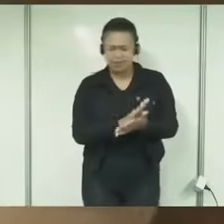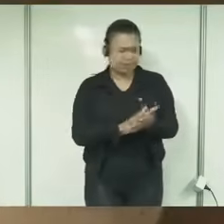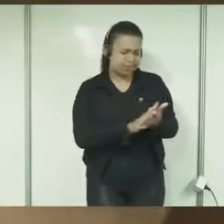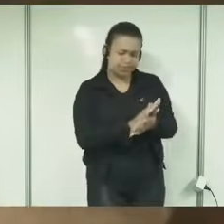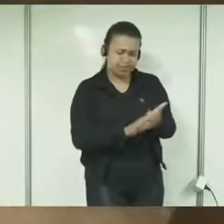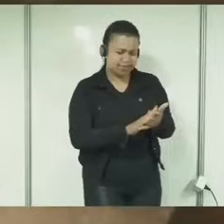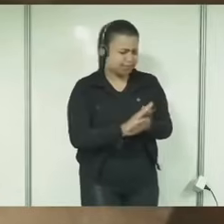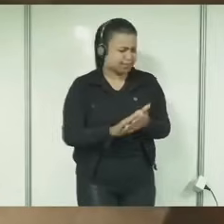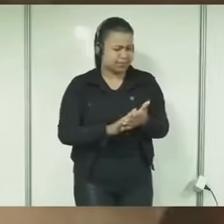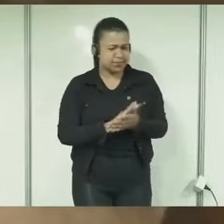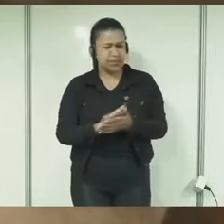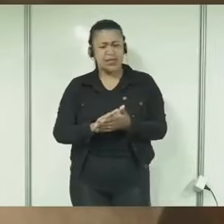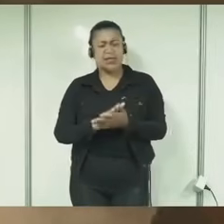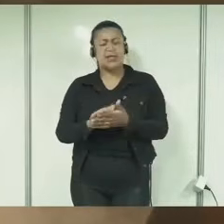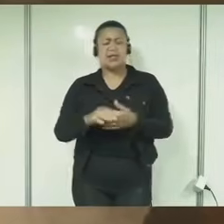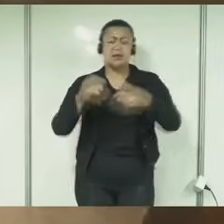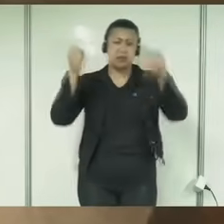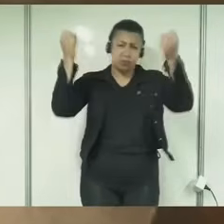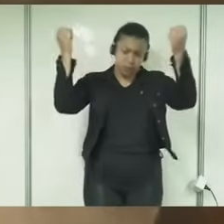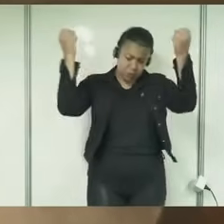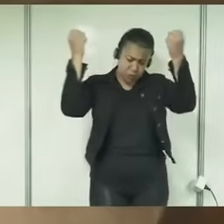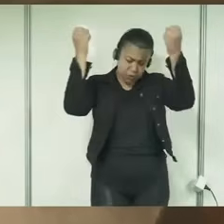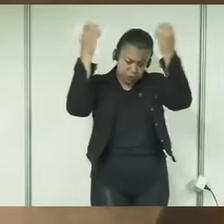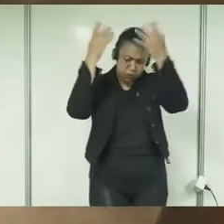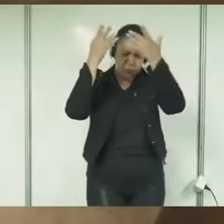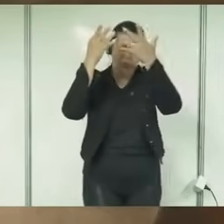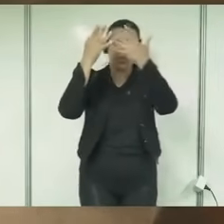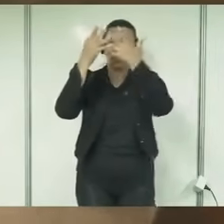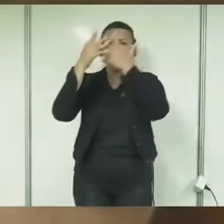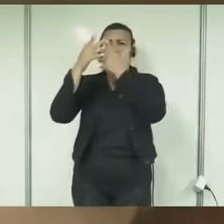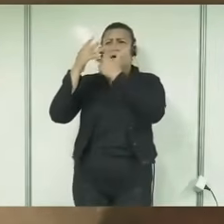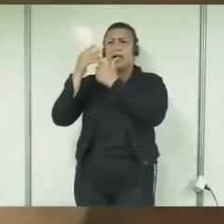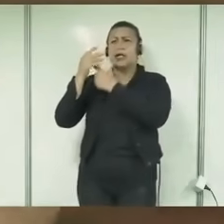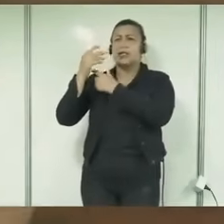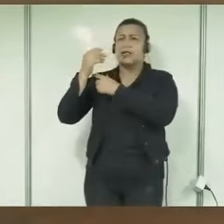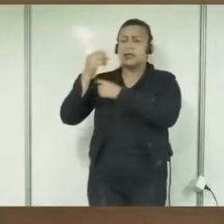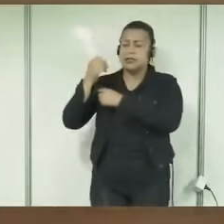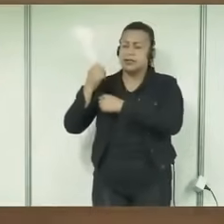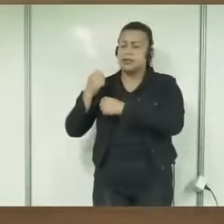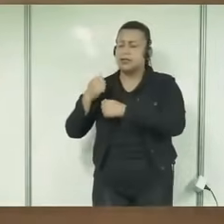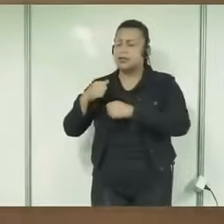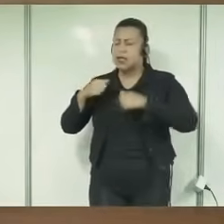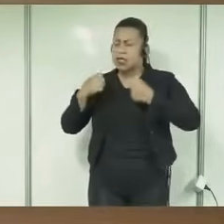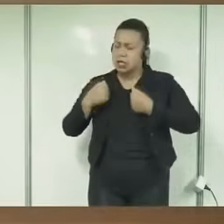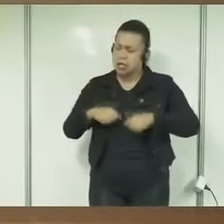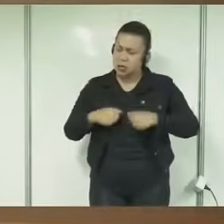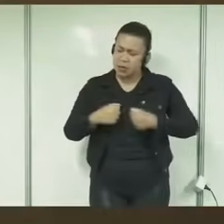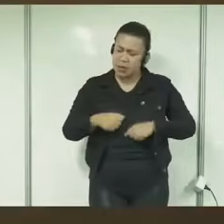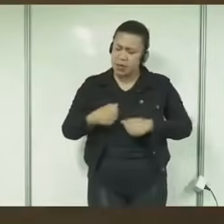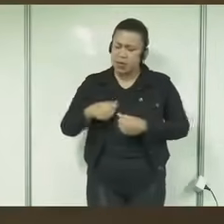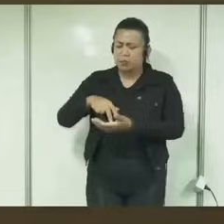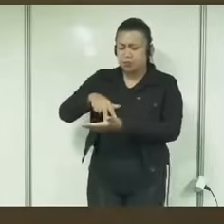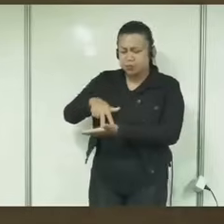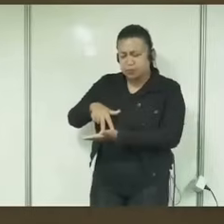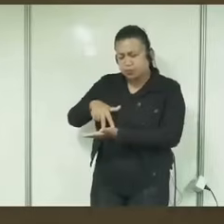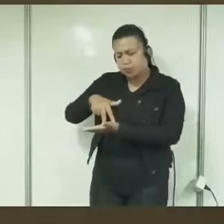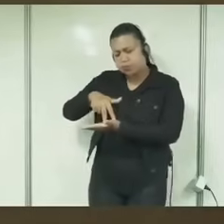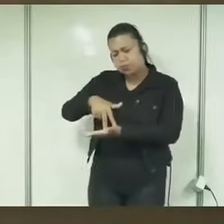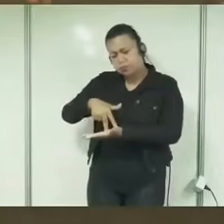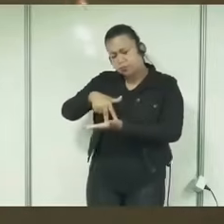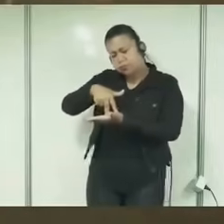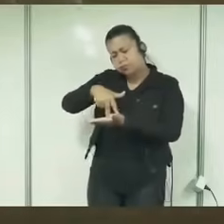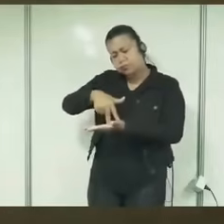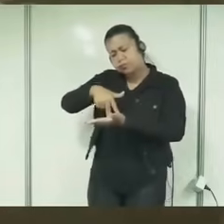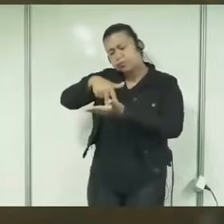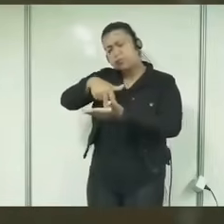sinto a graça que me faz andar. Todo o meu trabalho